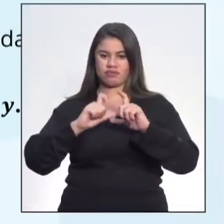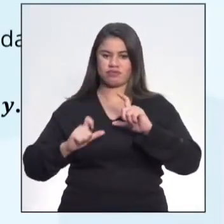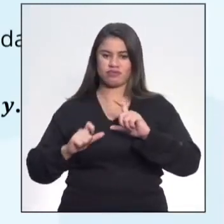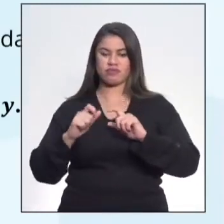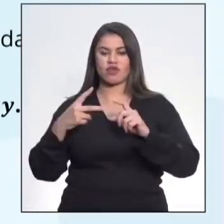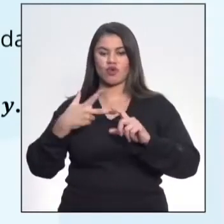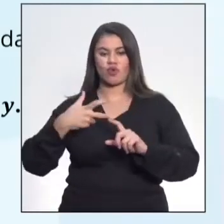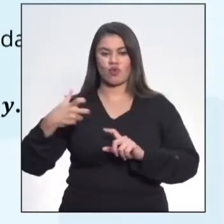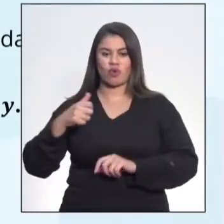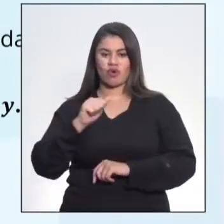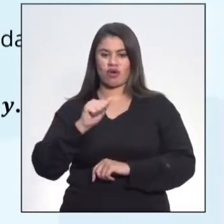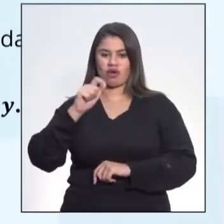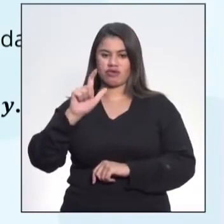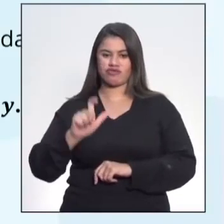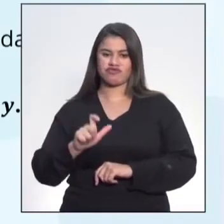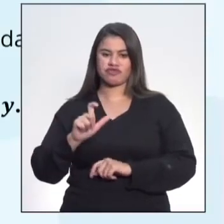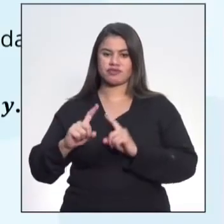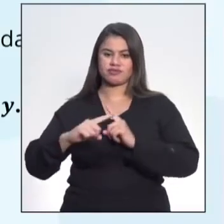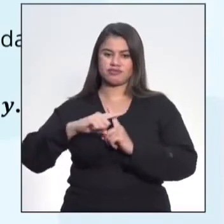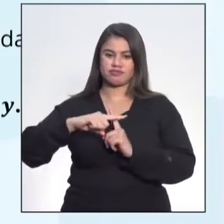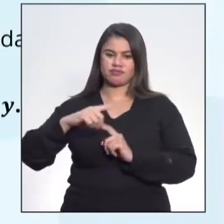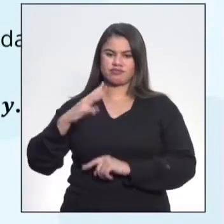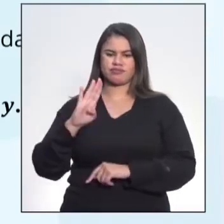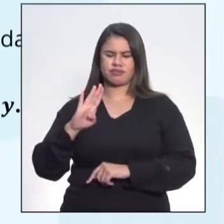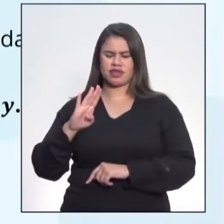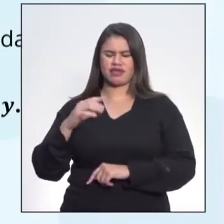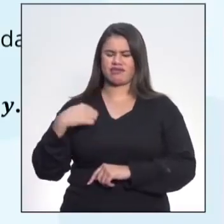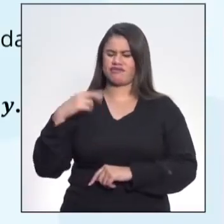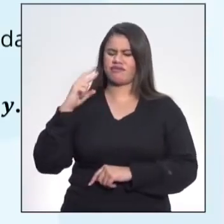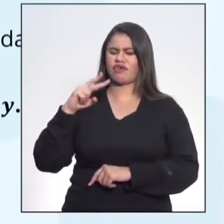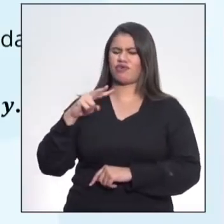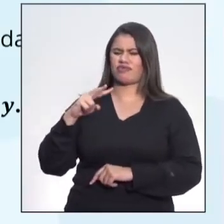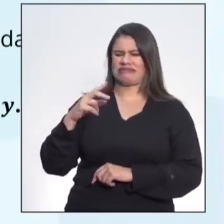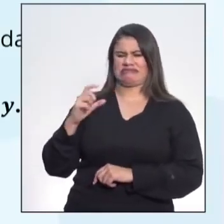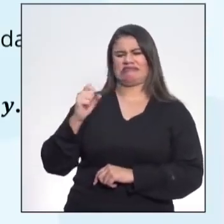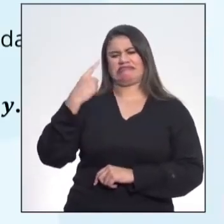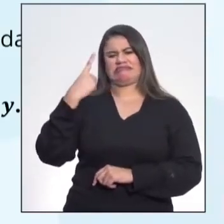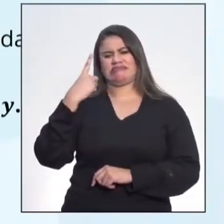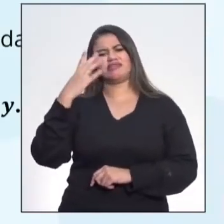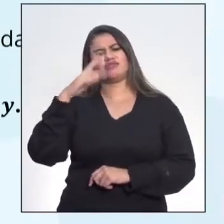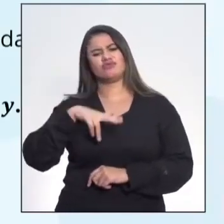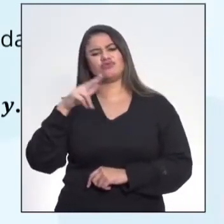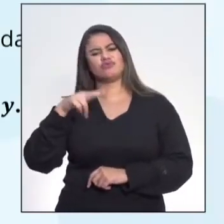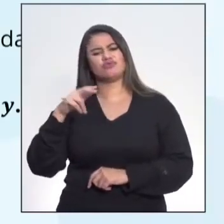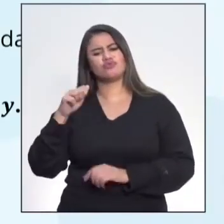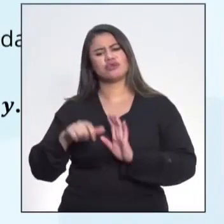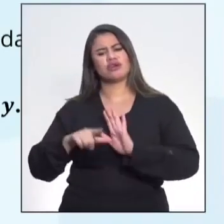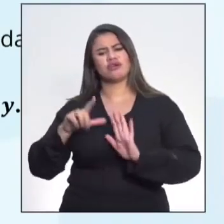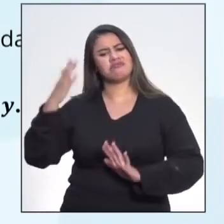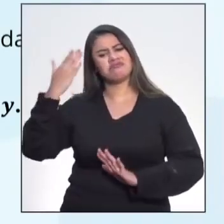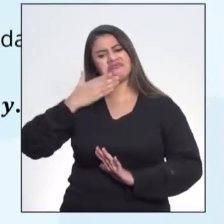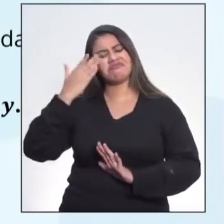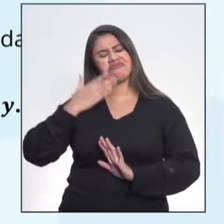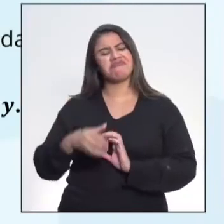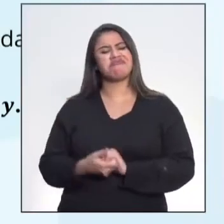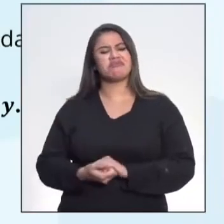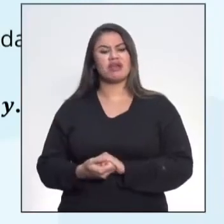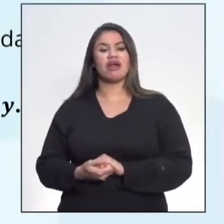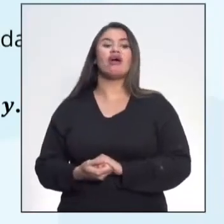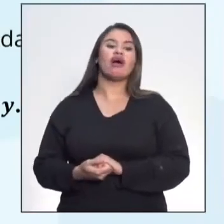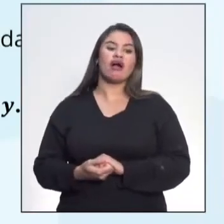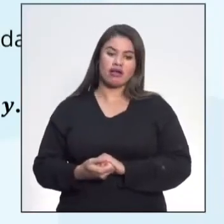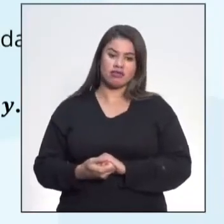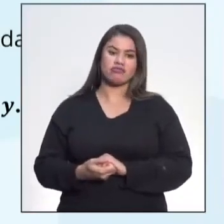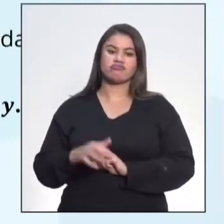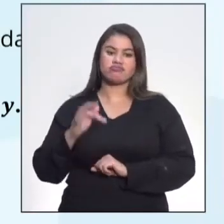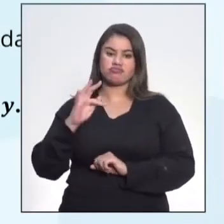Ela também é meio estranha. Quando você vê esse f, você fala, eu nunca vi isso. Toda vez que a gente falar em função, a gente usa essa nomenclatura. F,